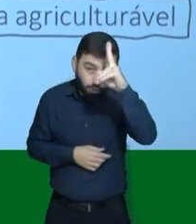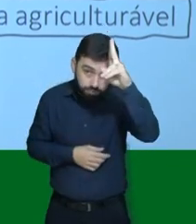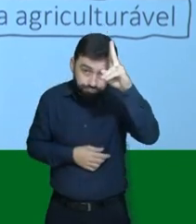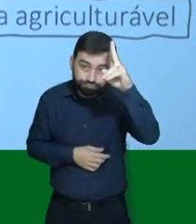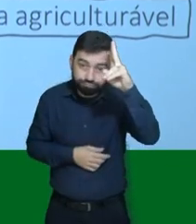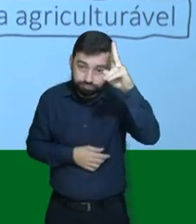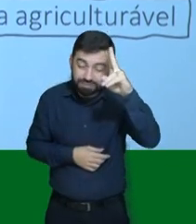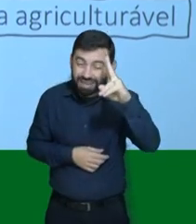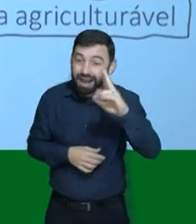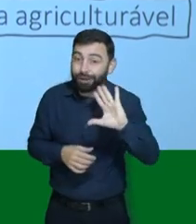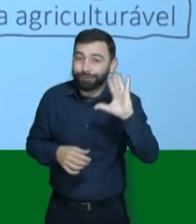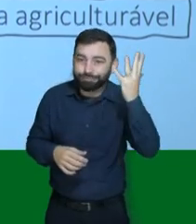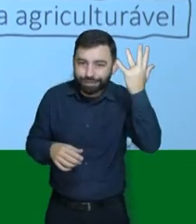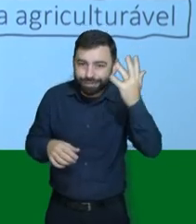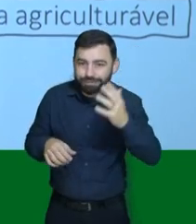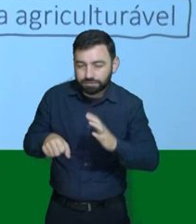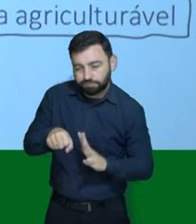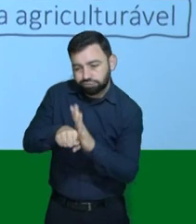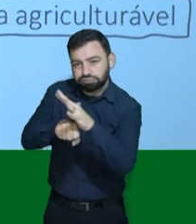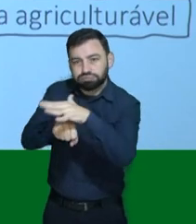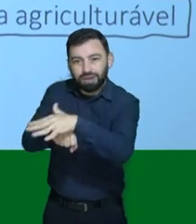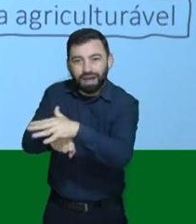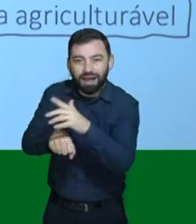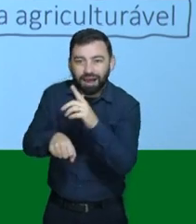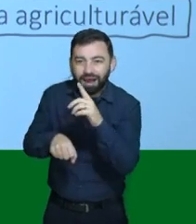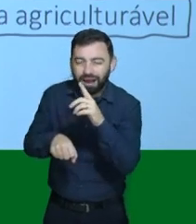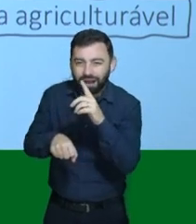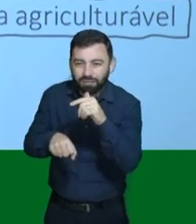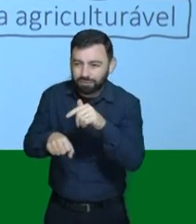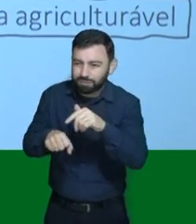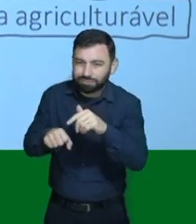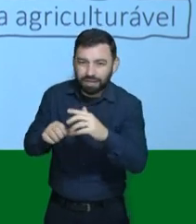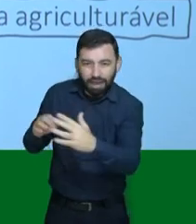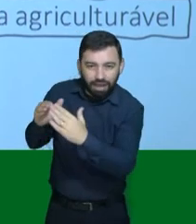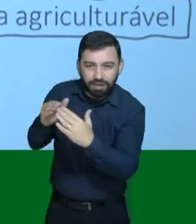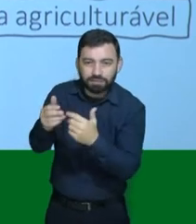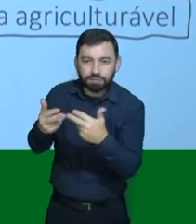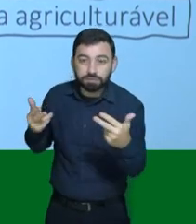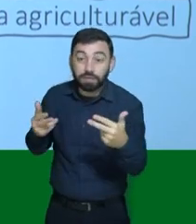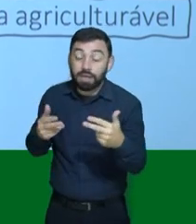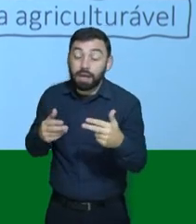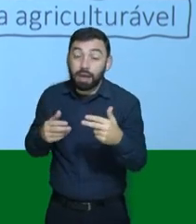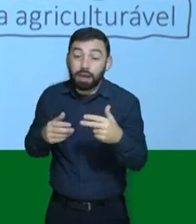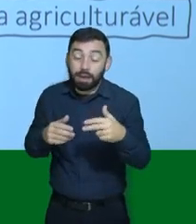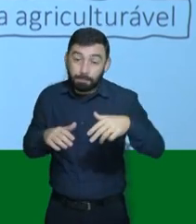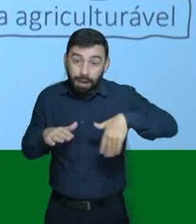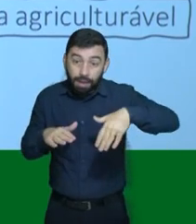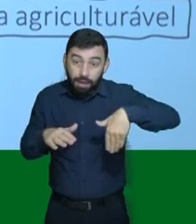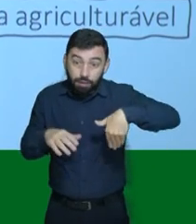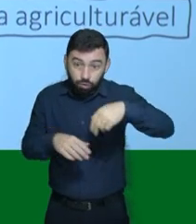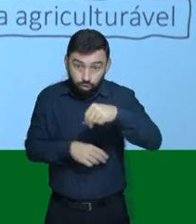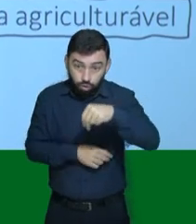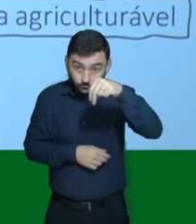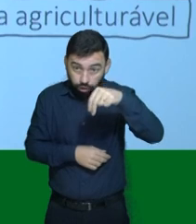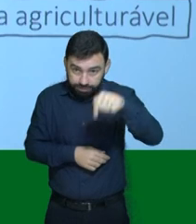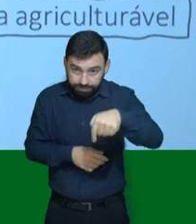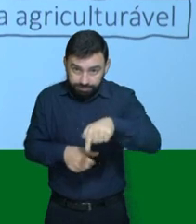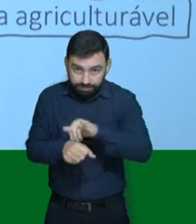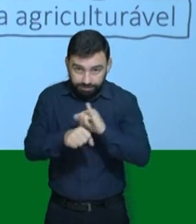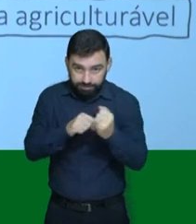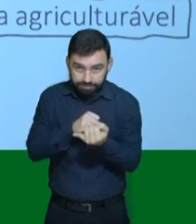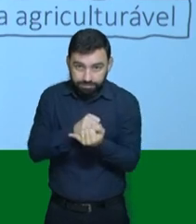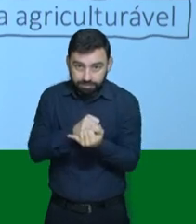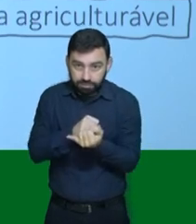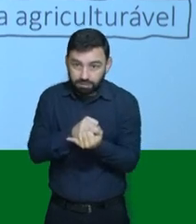e isso causa inundação costeira e erosão costeira. Né? Então, a gente já vê isso, por exemplo, as praias do norte da